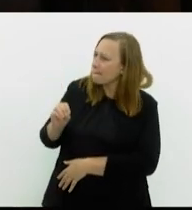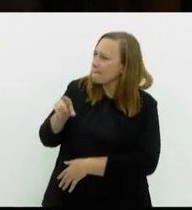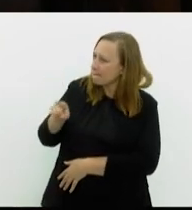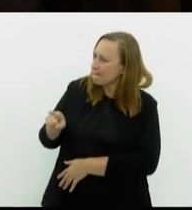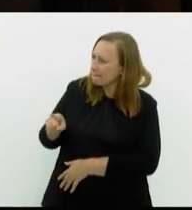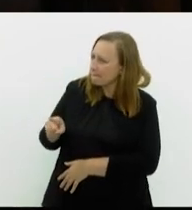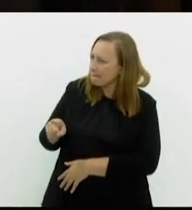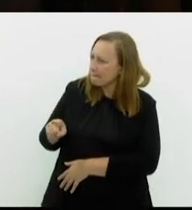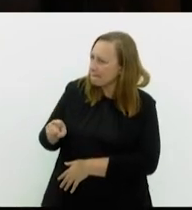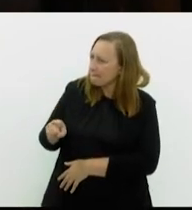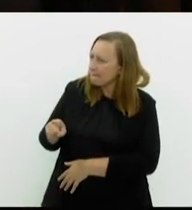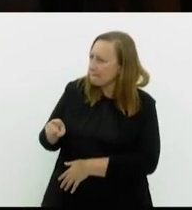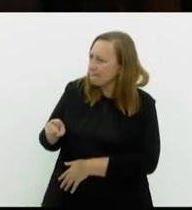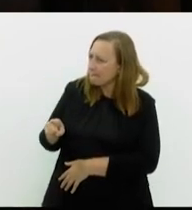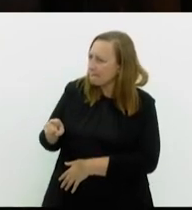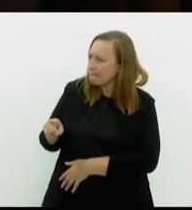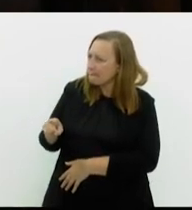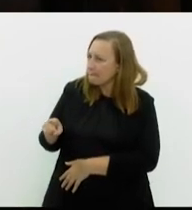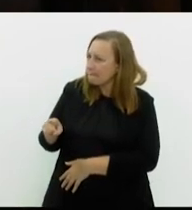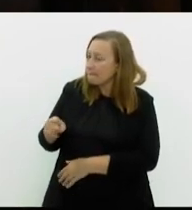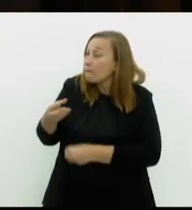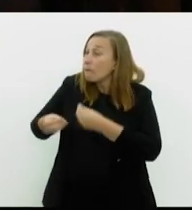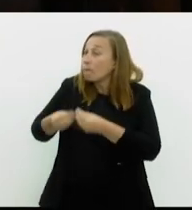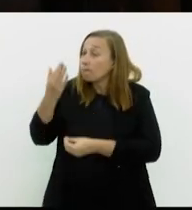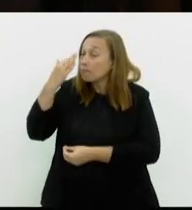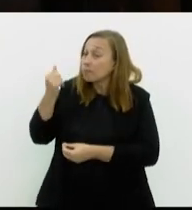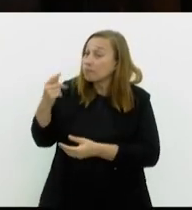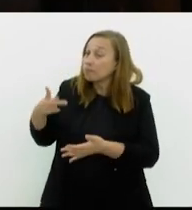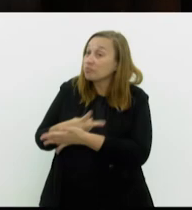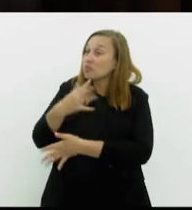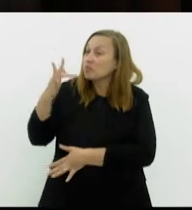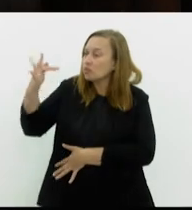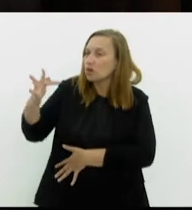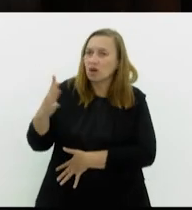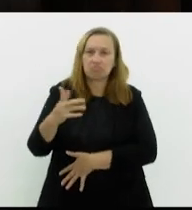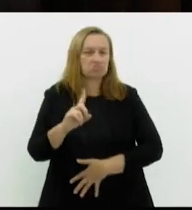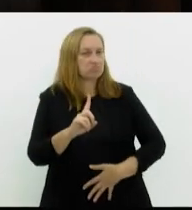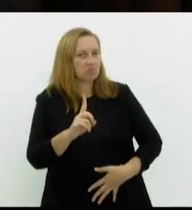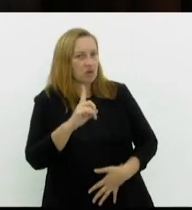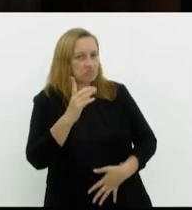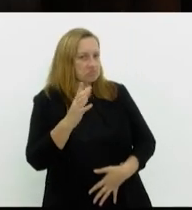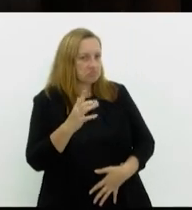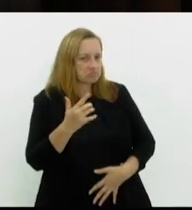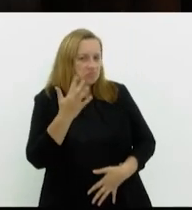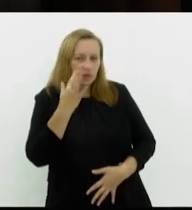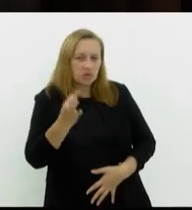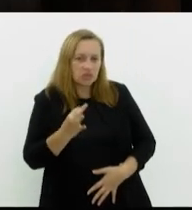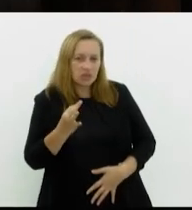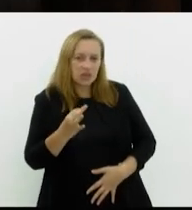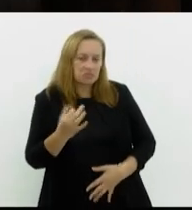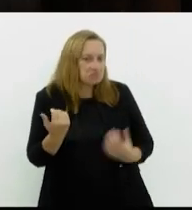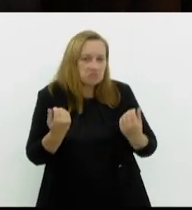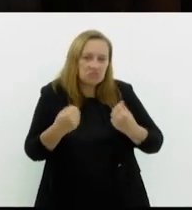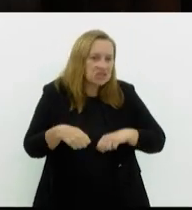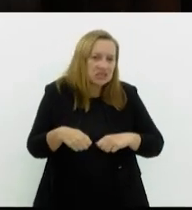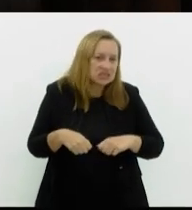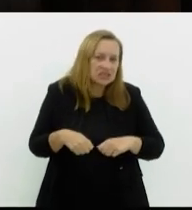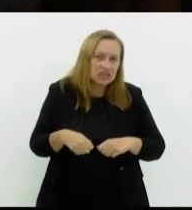de cristal para adivinhar o que vai acontecer? Não, eu não tenho bola de cristal e nem eu preciso ter bola de